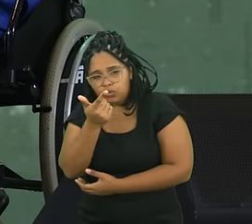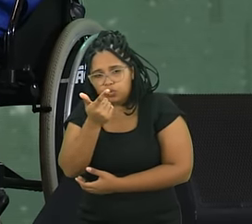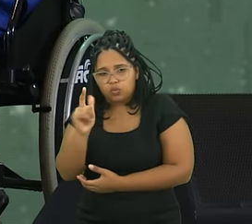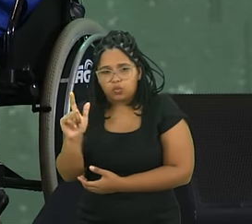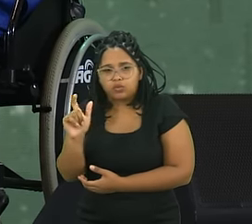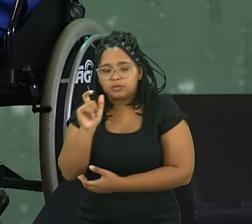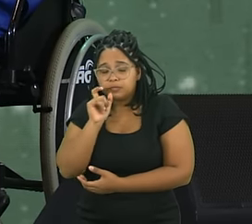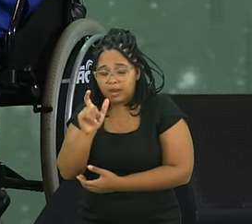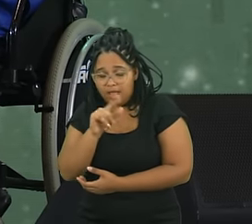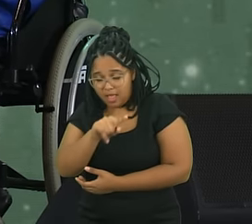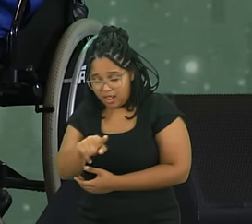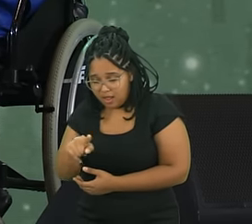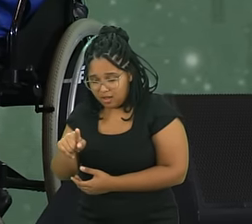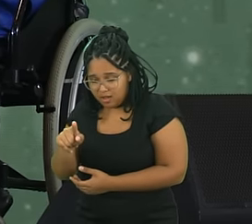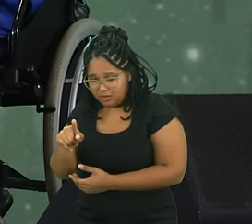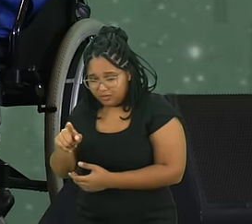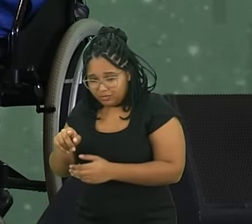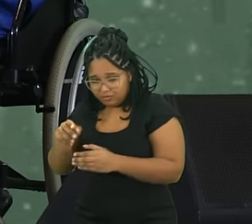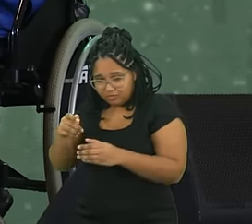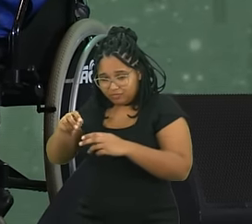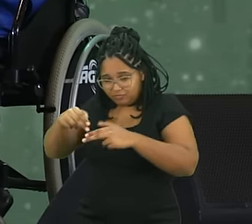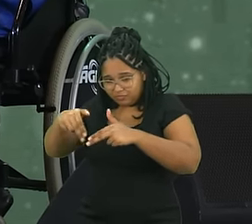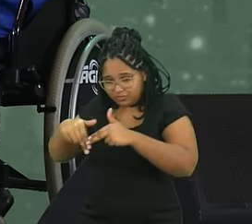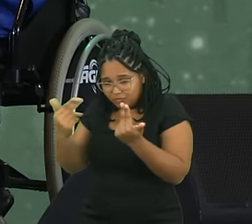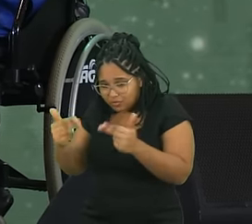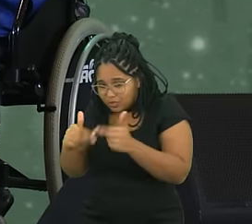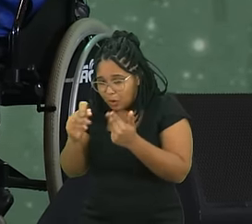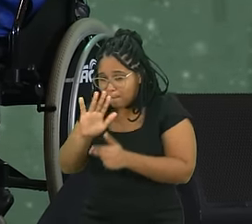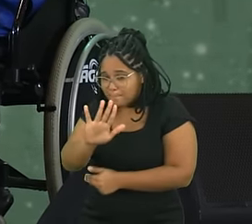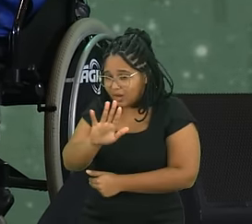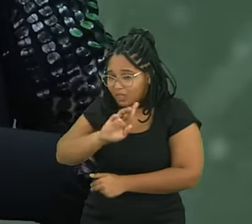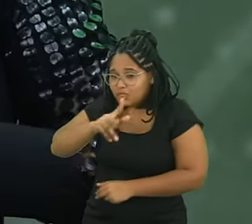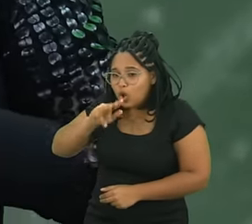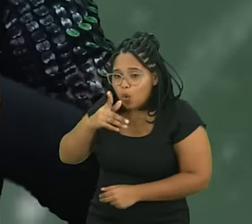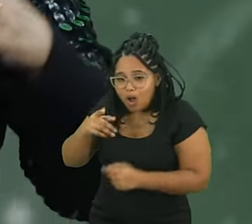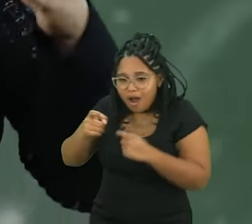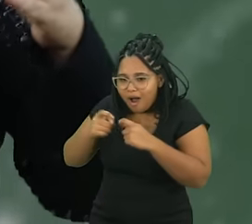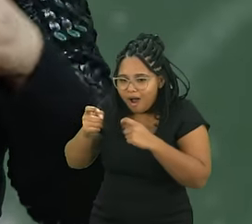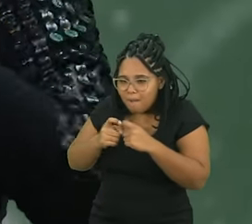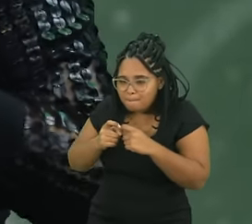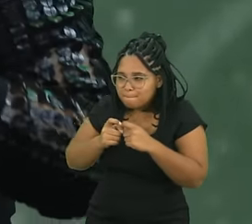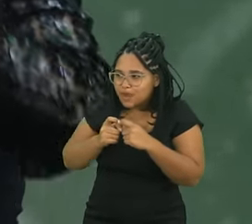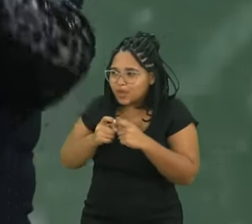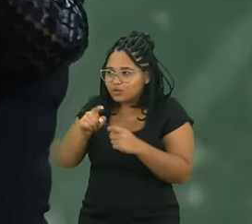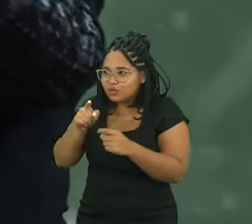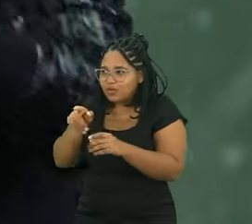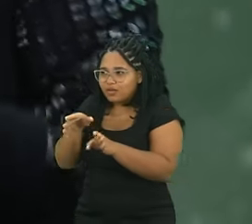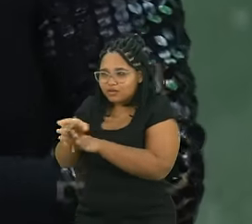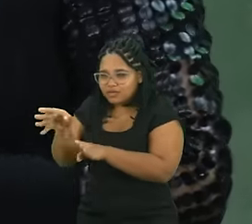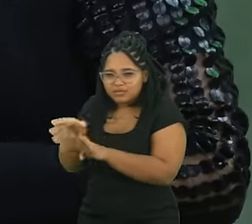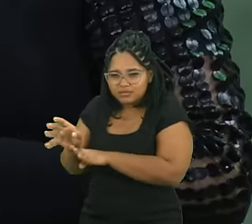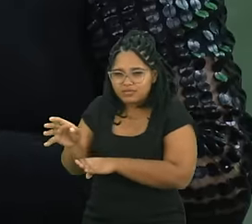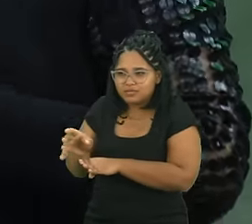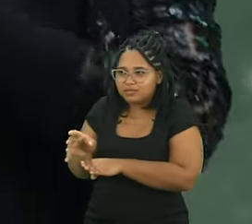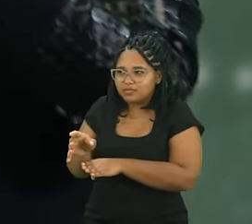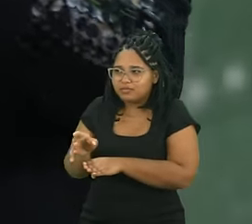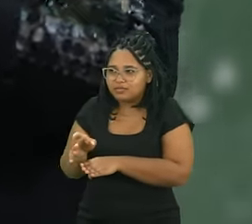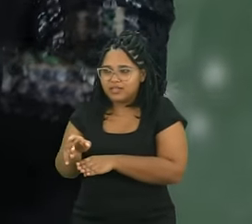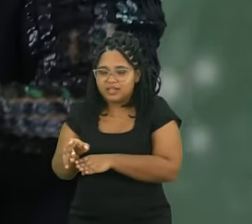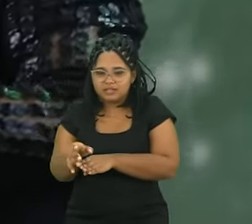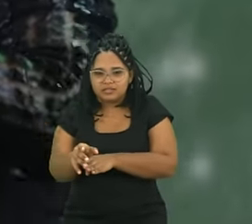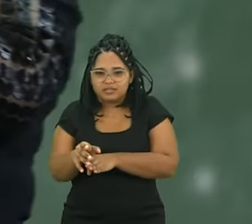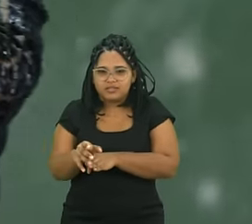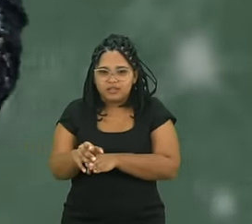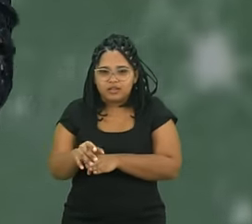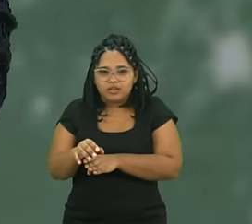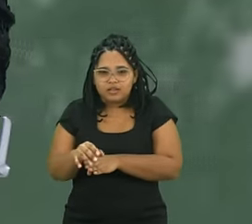ele foi operado, mas não pelo médico indicado pelo otorrino. O Senhor mudou o médico na última hora. Eu vou escrever